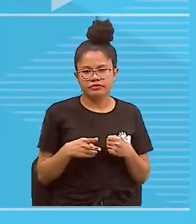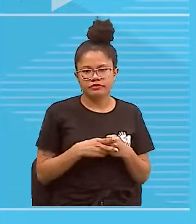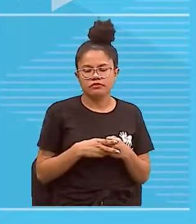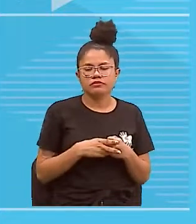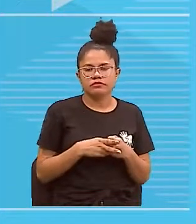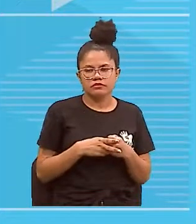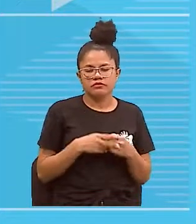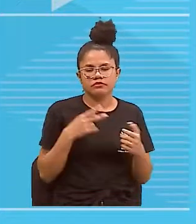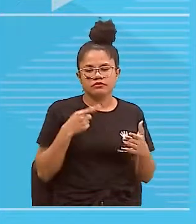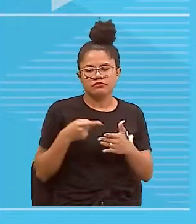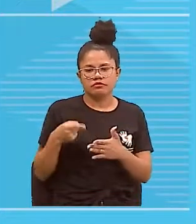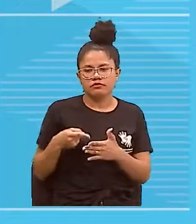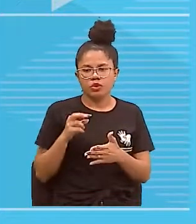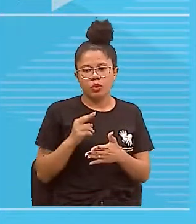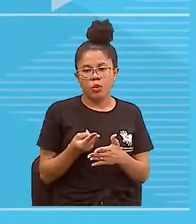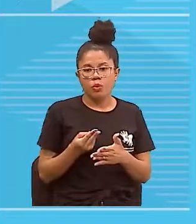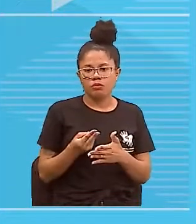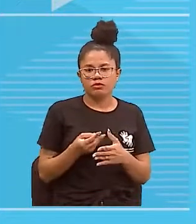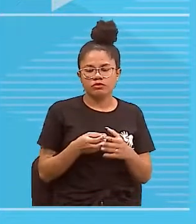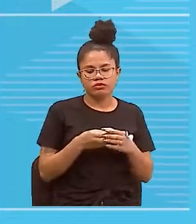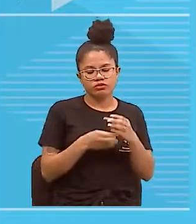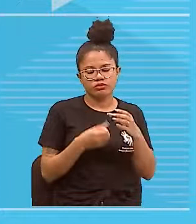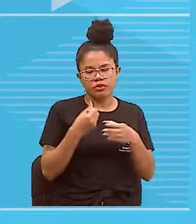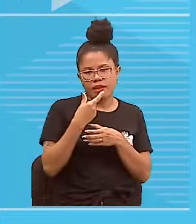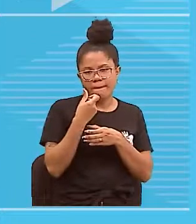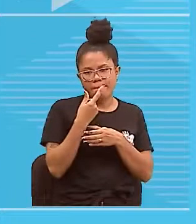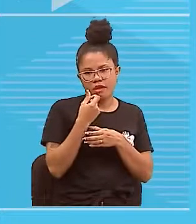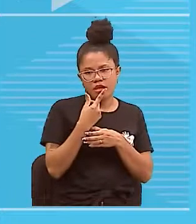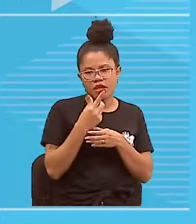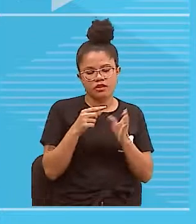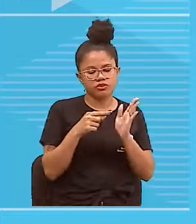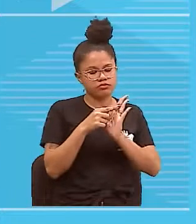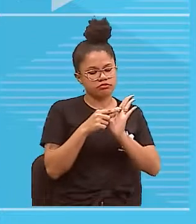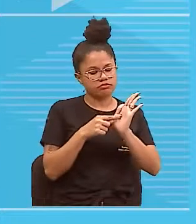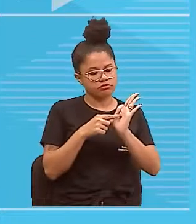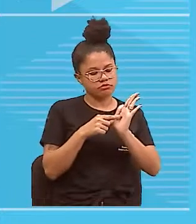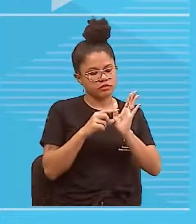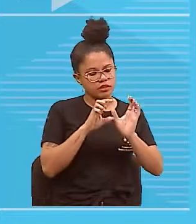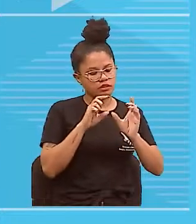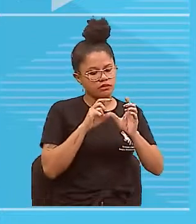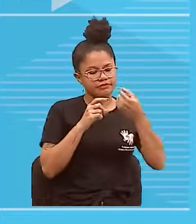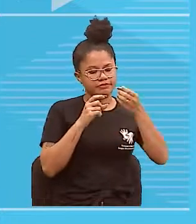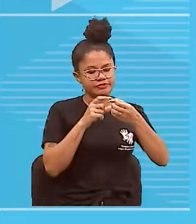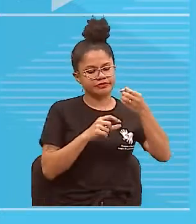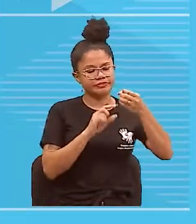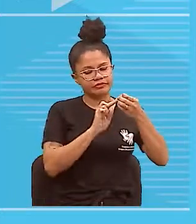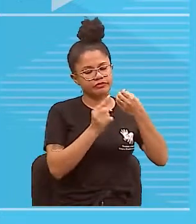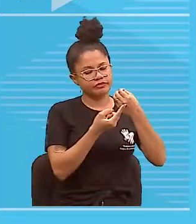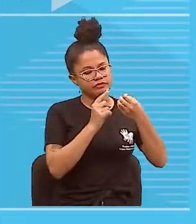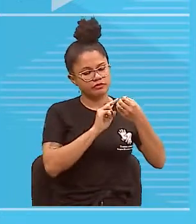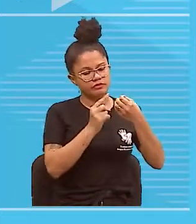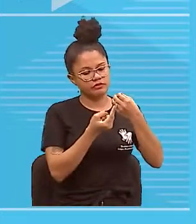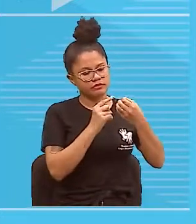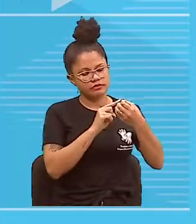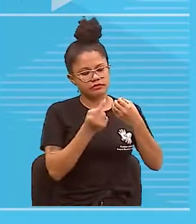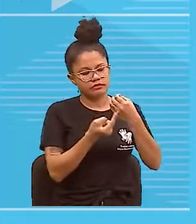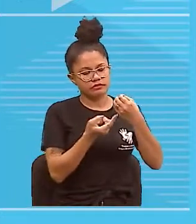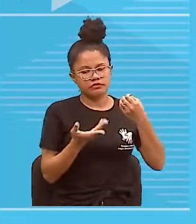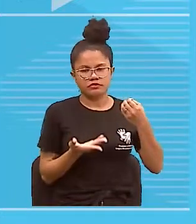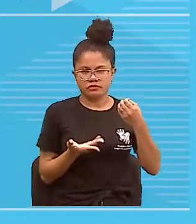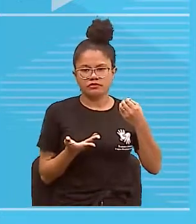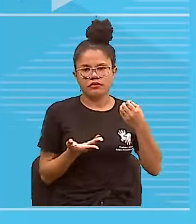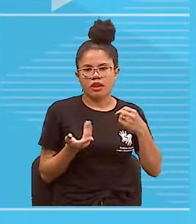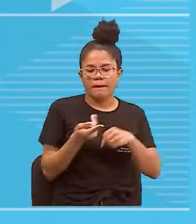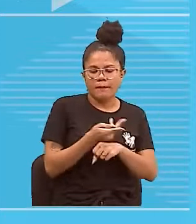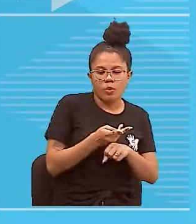tá uma bula de remédio some duas vezes ao dia ao persistirem os sintomas Procure um